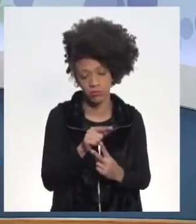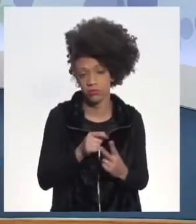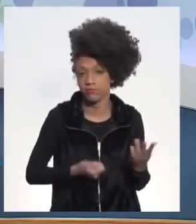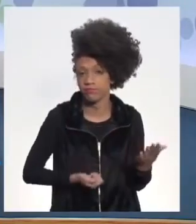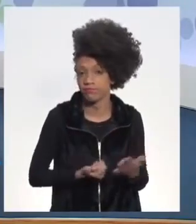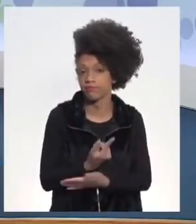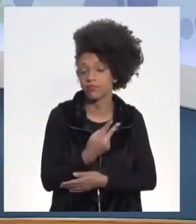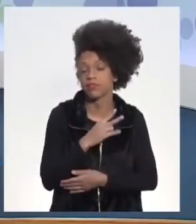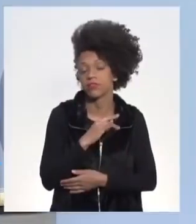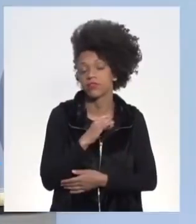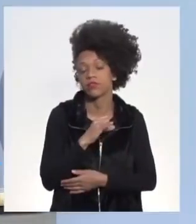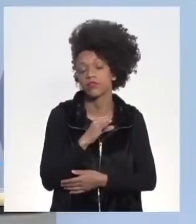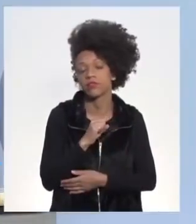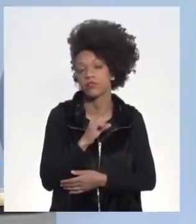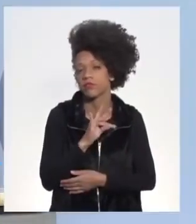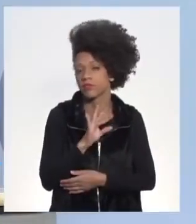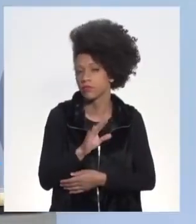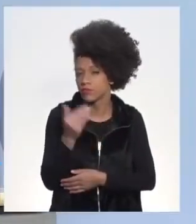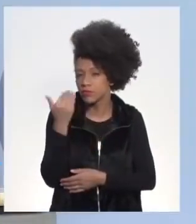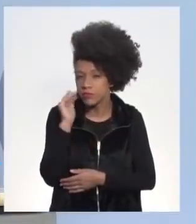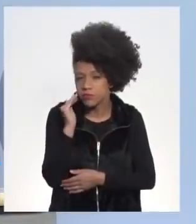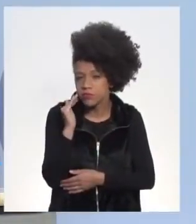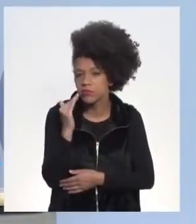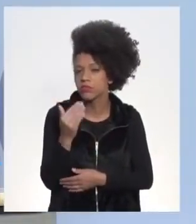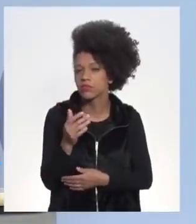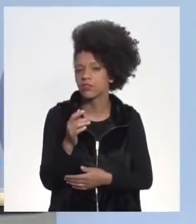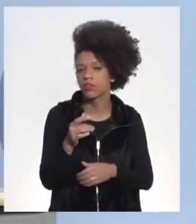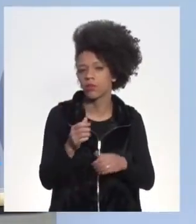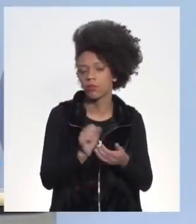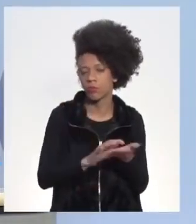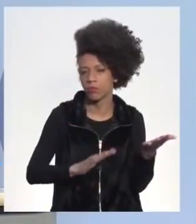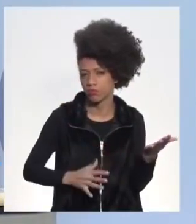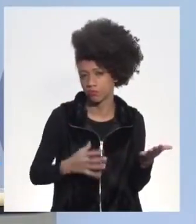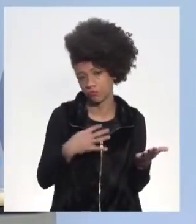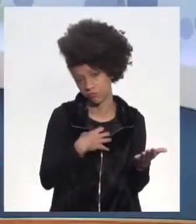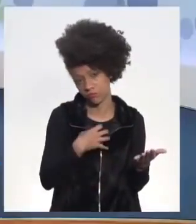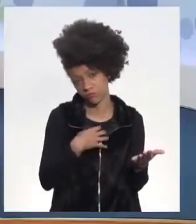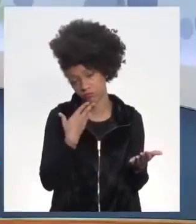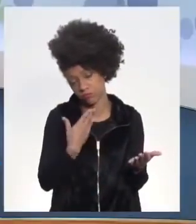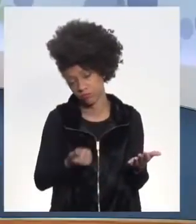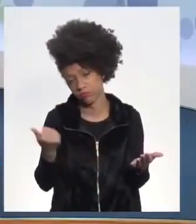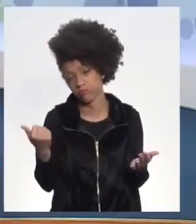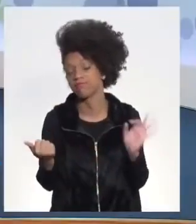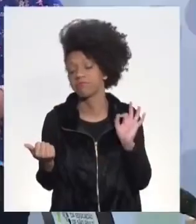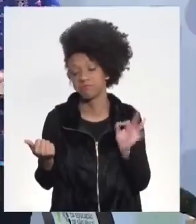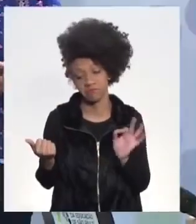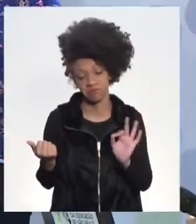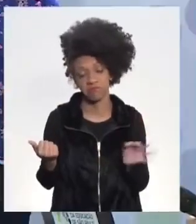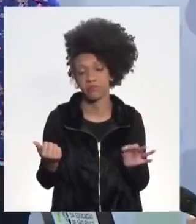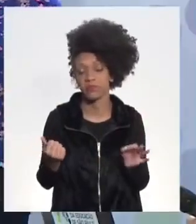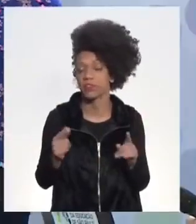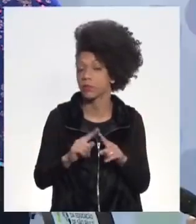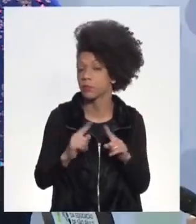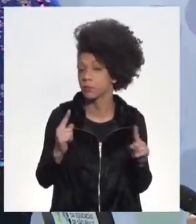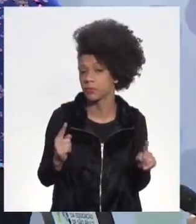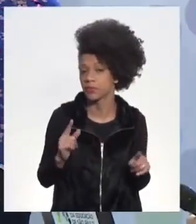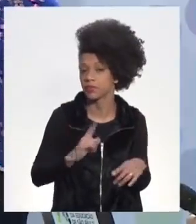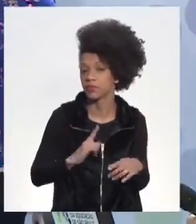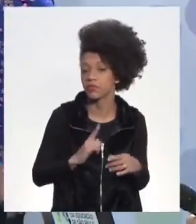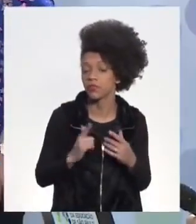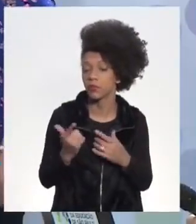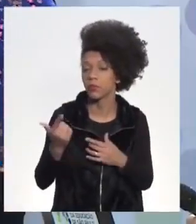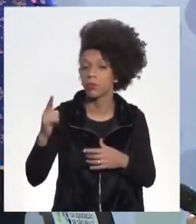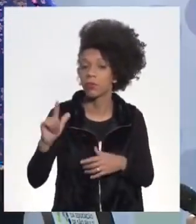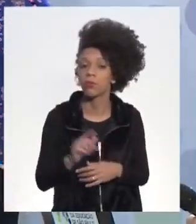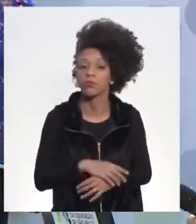vista, daria para entender que pagamento no boleto seria a melhor forma, né? Exatamente. Só que daí a gente tem aquela outra